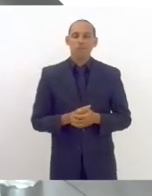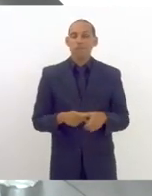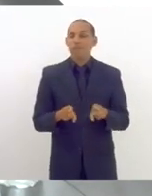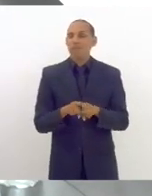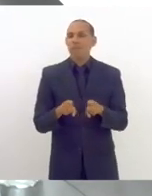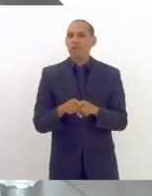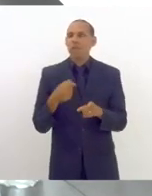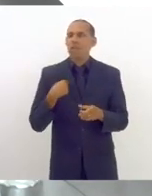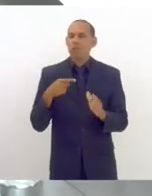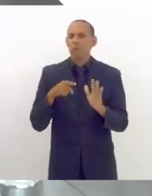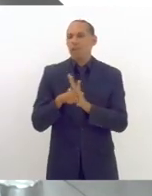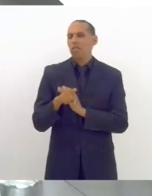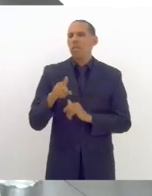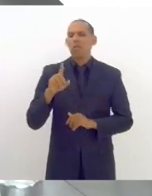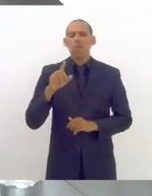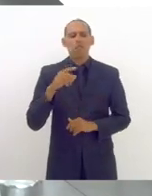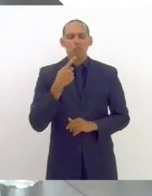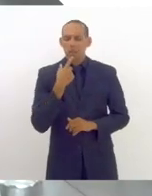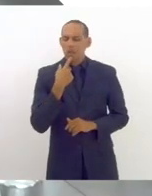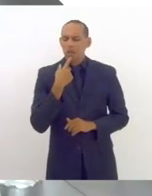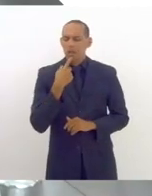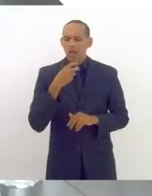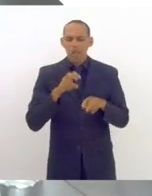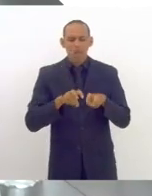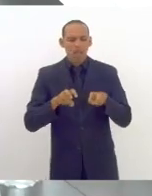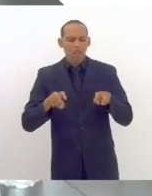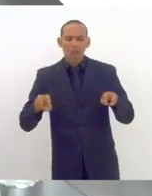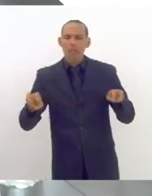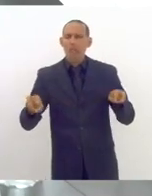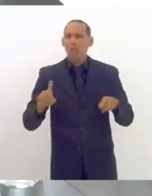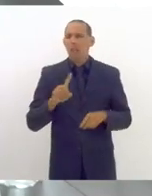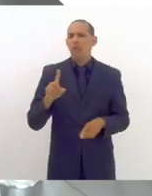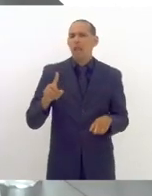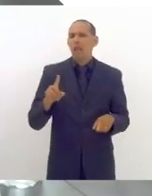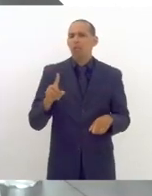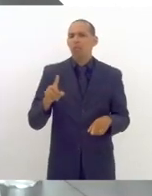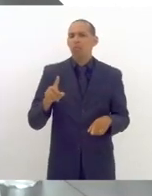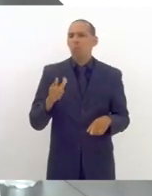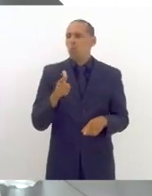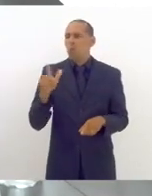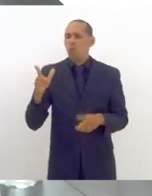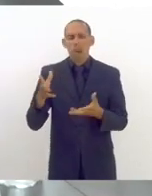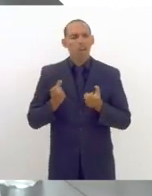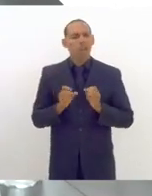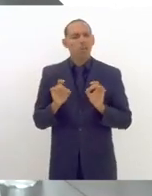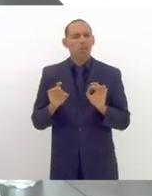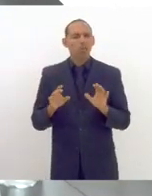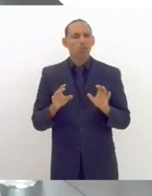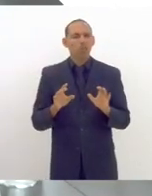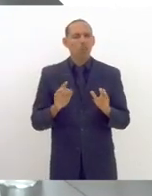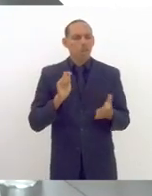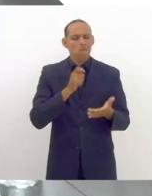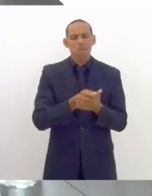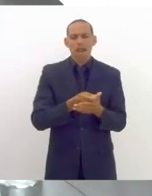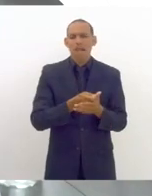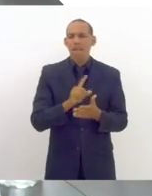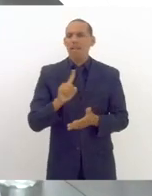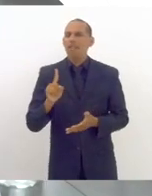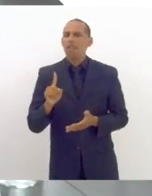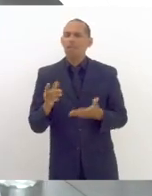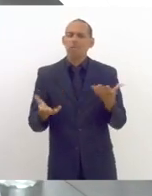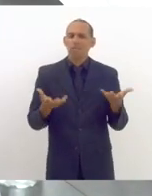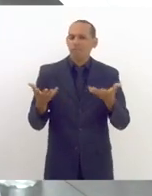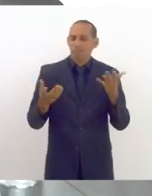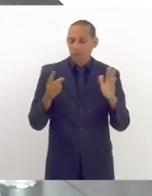porque não estava sentado aqueles que vão pagar a conta e só aquele que vai receber esse é o questionamento essa